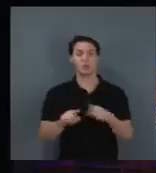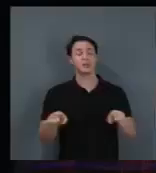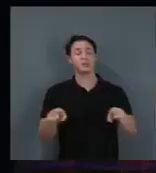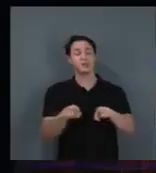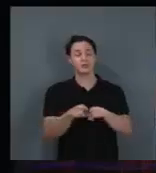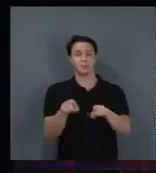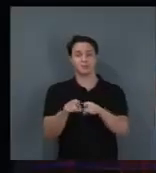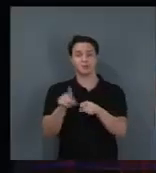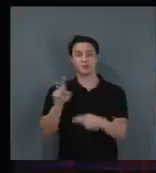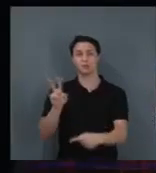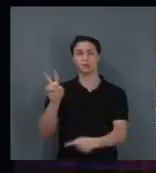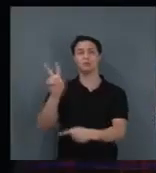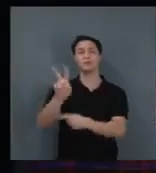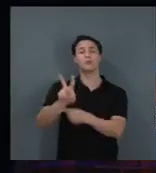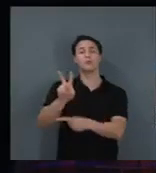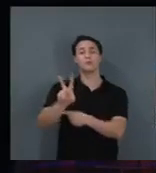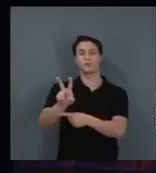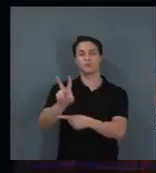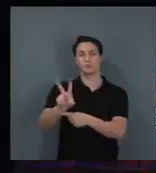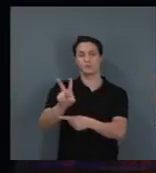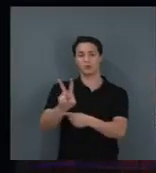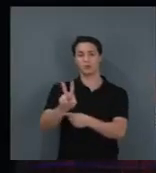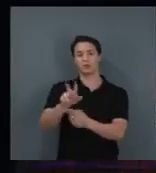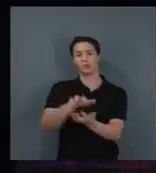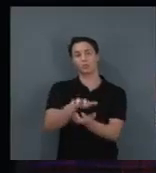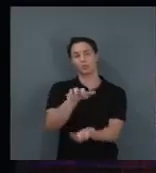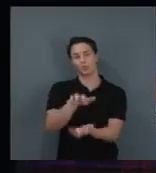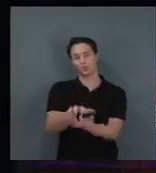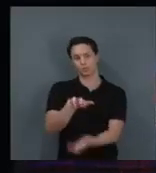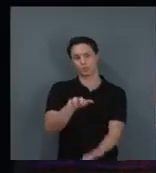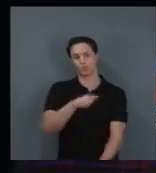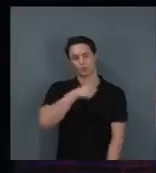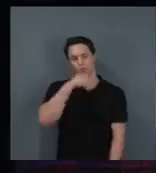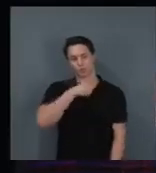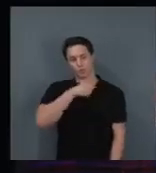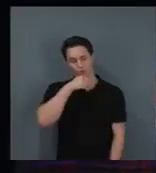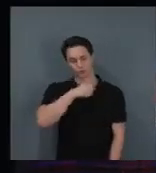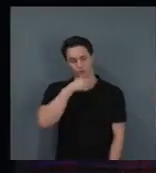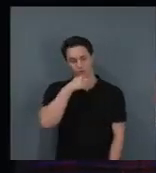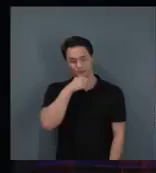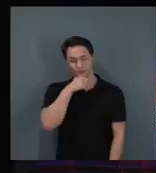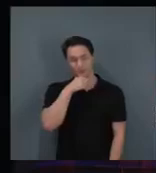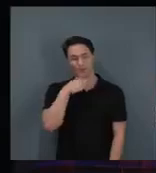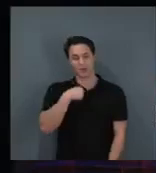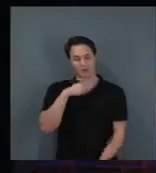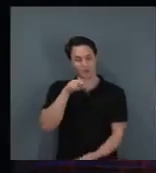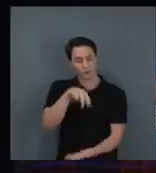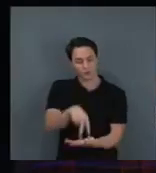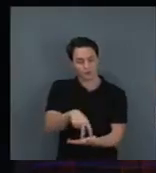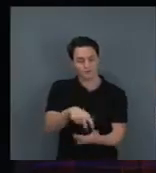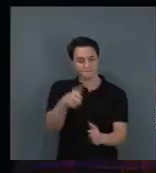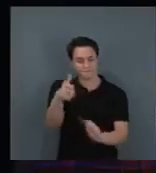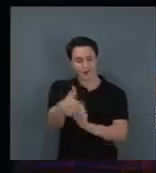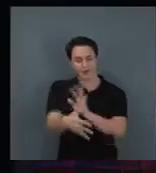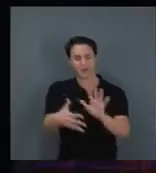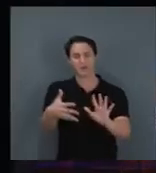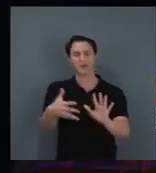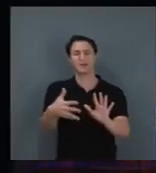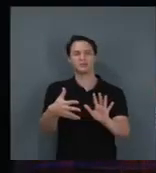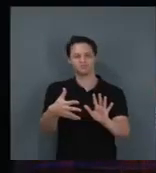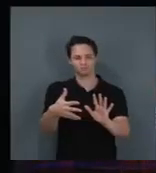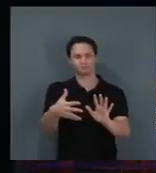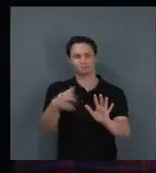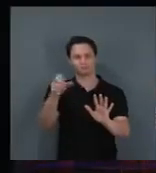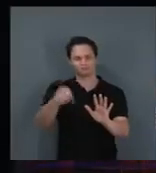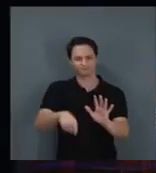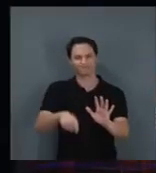também que ele era também defensor dos idosos. E que na minha fala aqui, eu disse o que estava